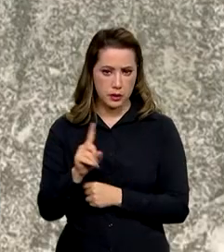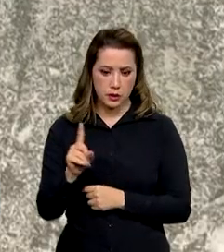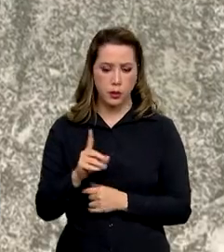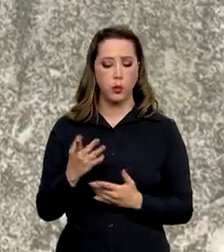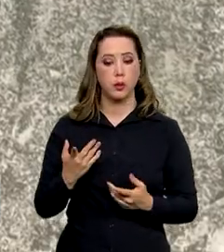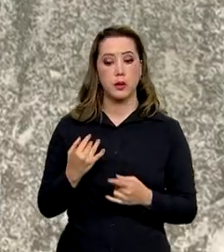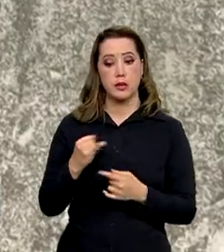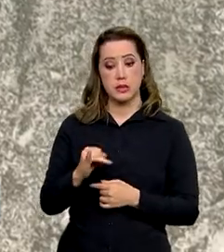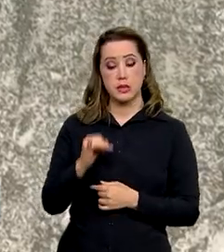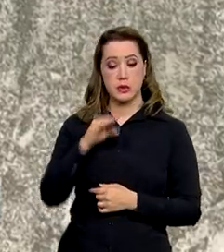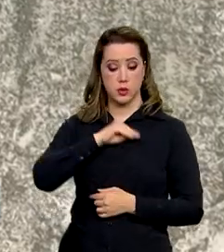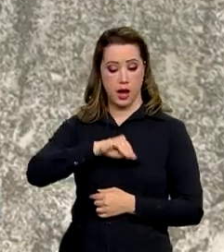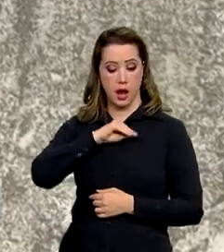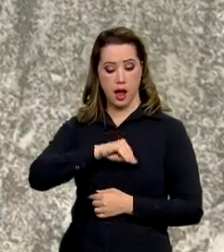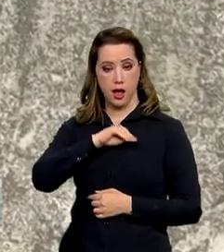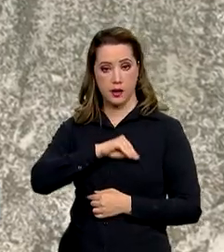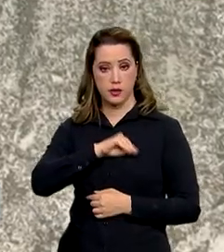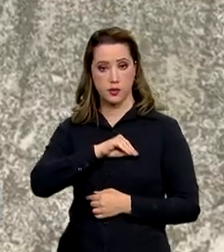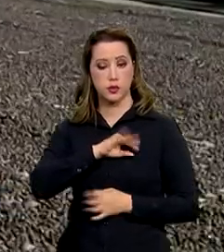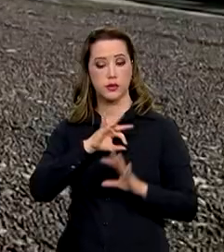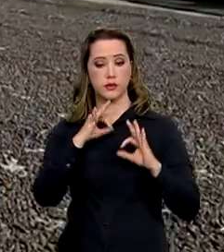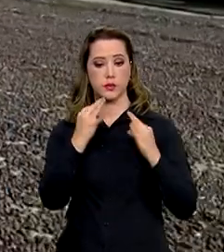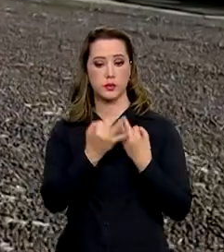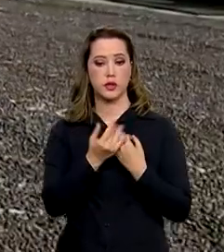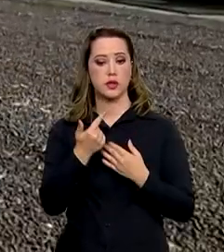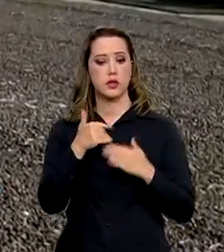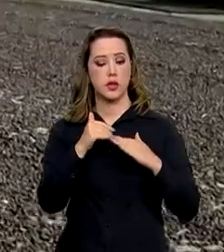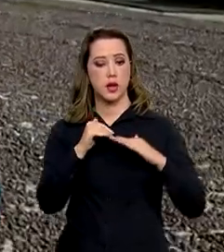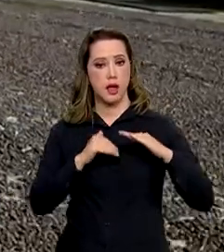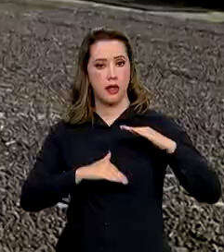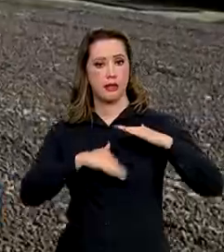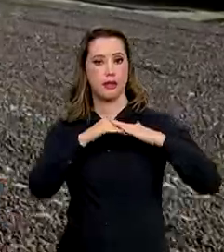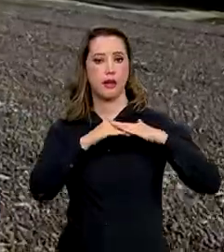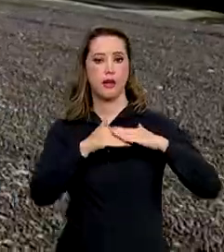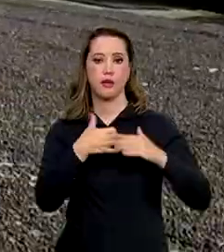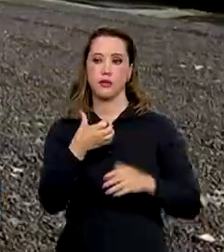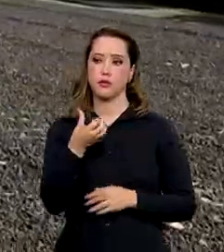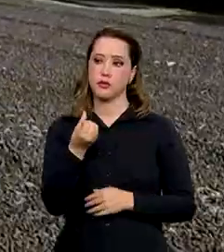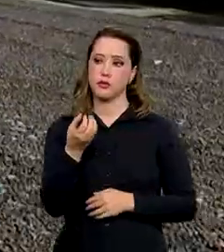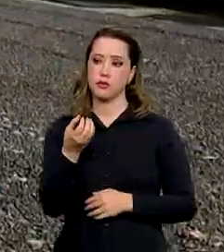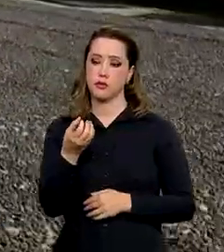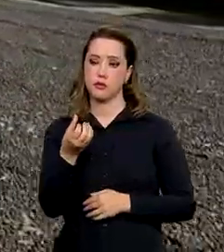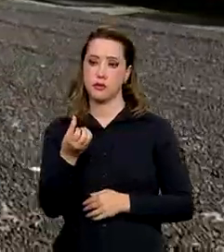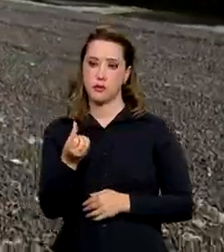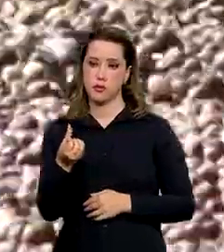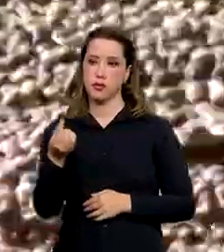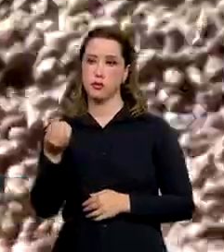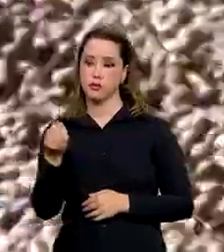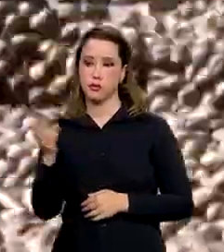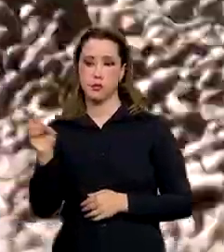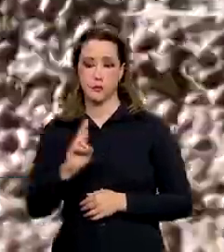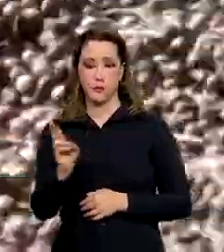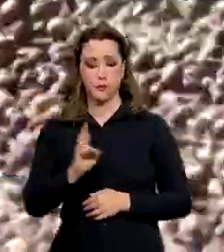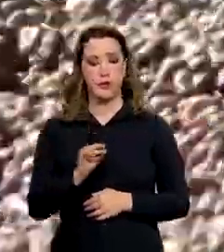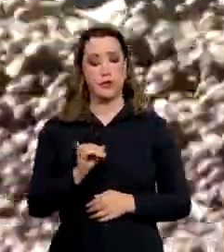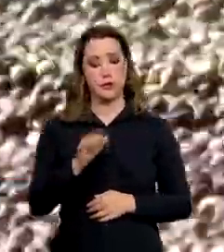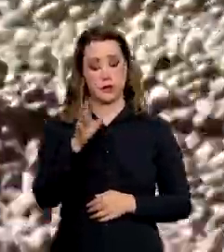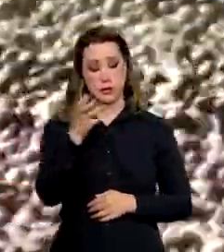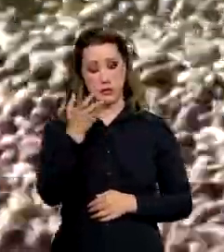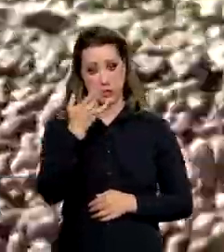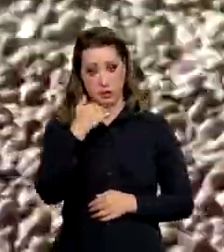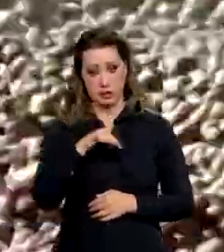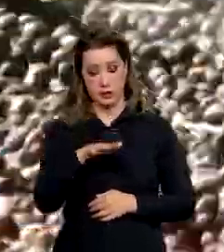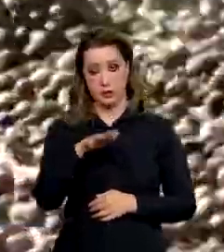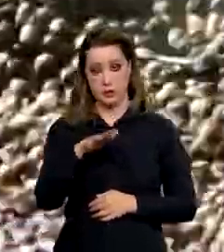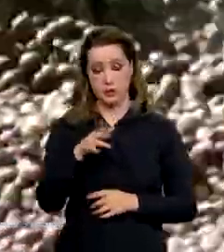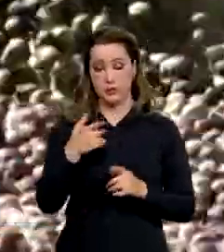Família se a renda per capita familiar não ultrapassar R$ 660. E caso o trabalho no